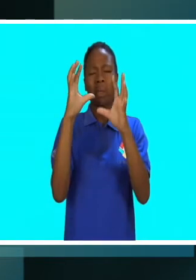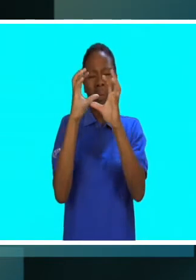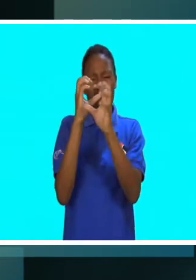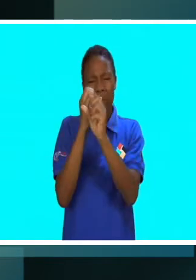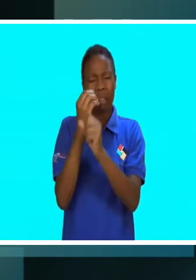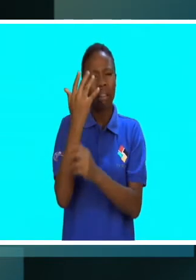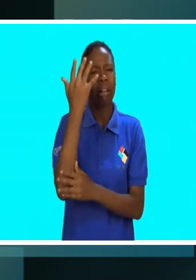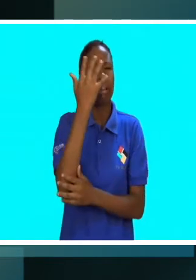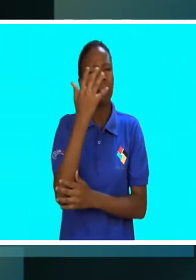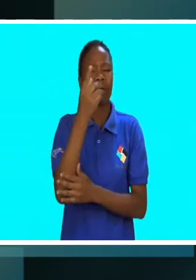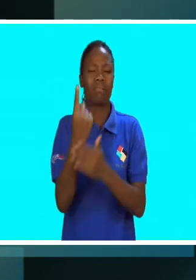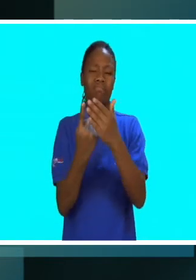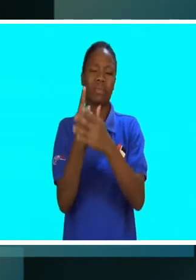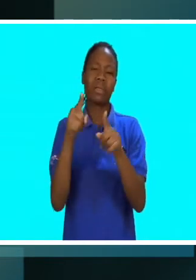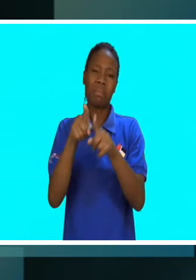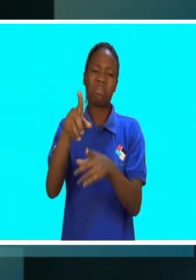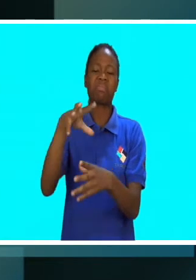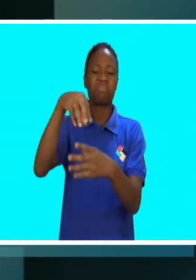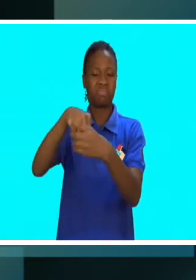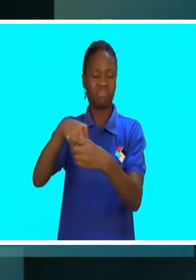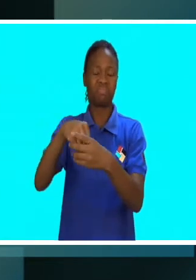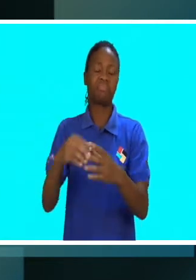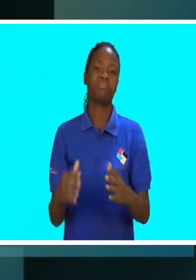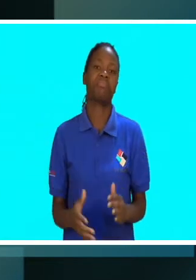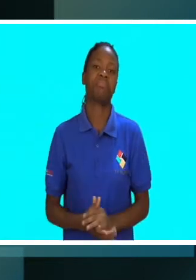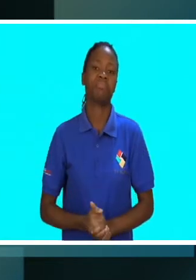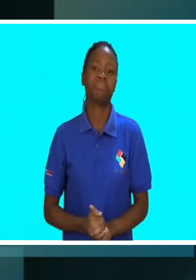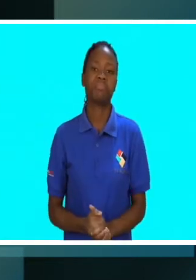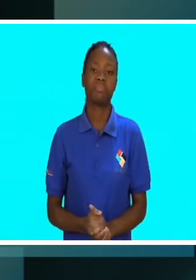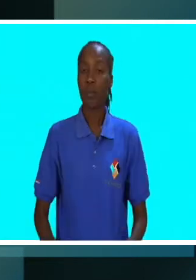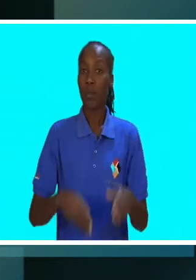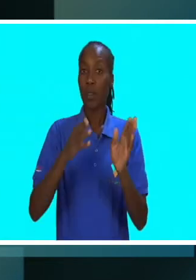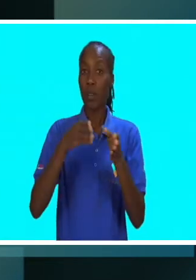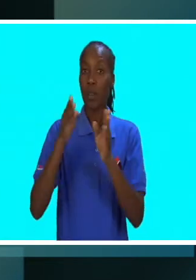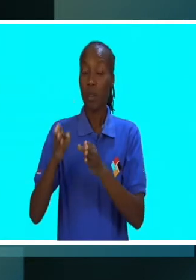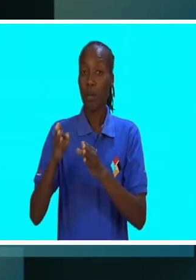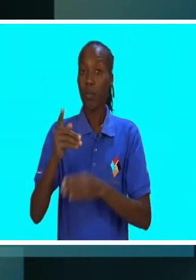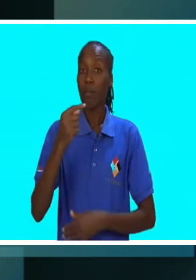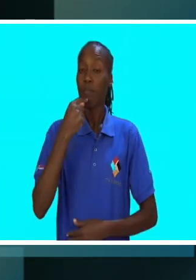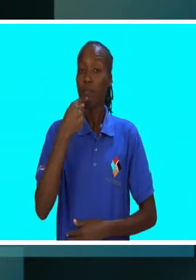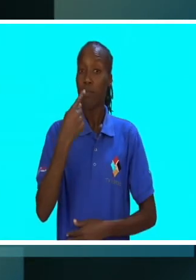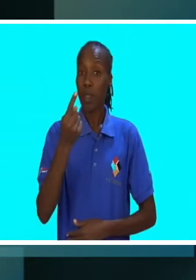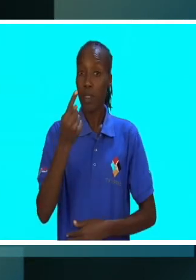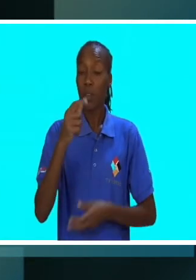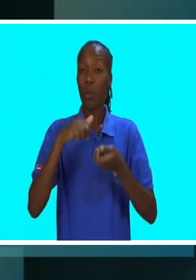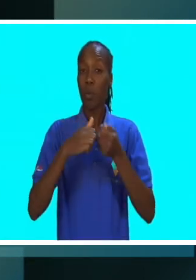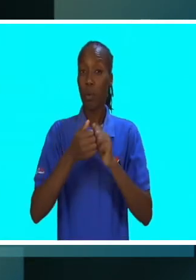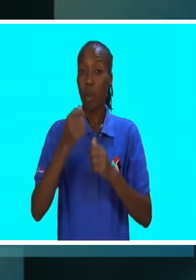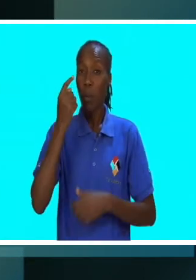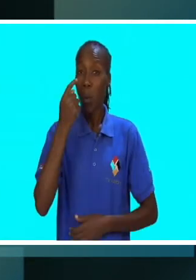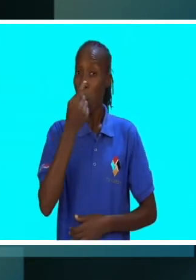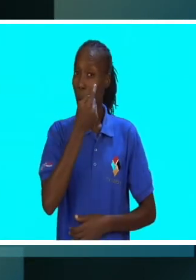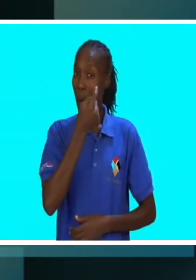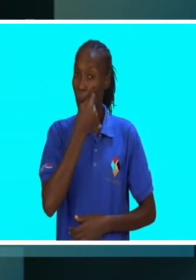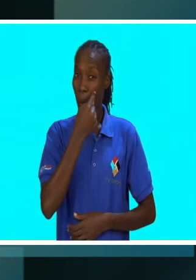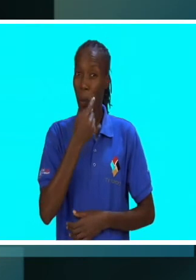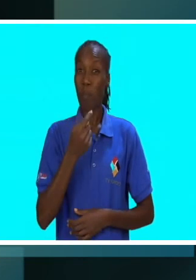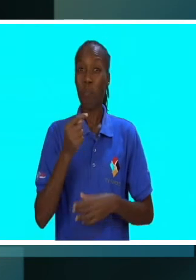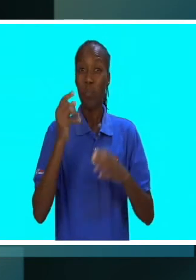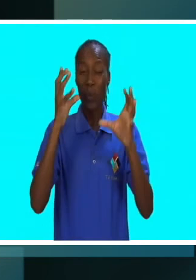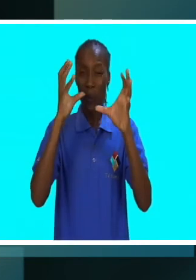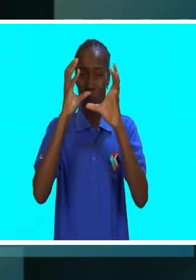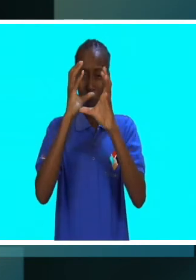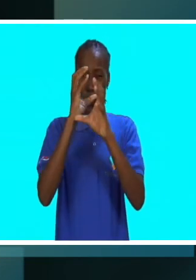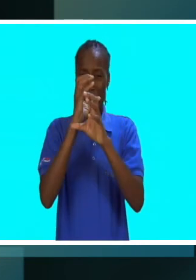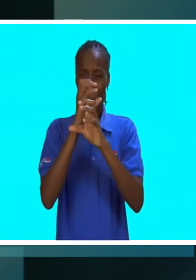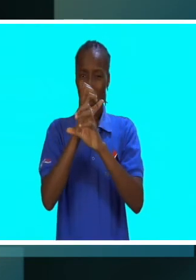Destes casos, a catarata é uma das principais causas. Os pacientes começam a queixar-se de